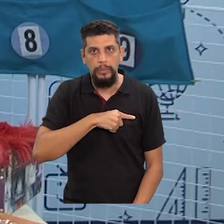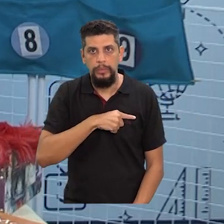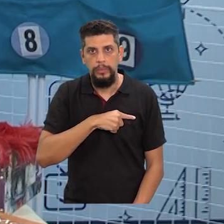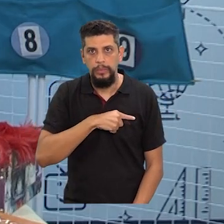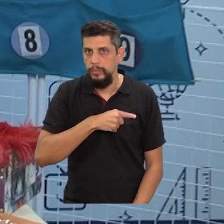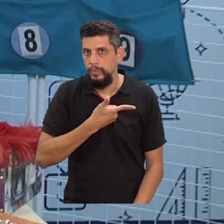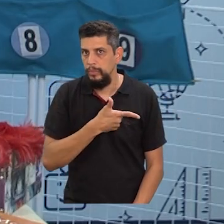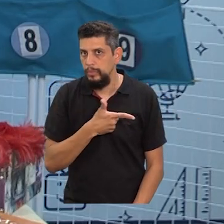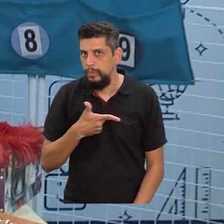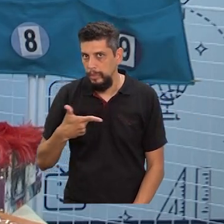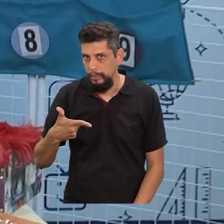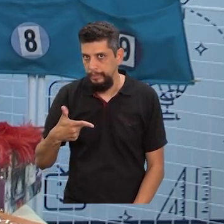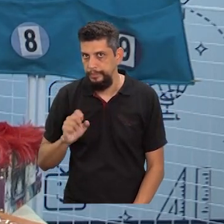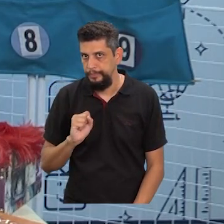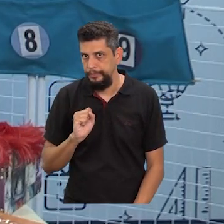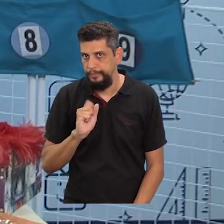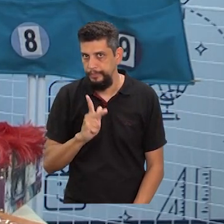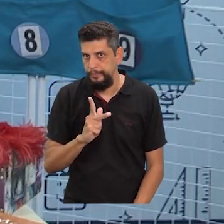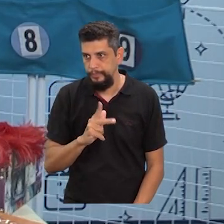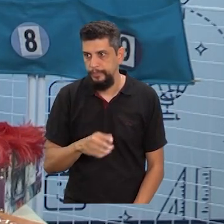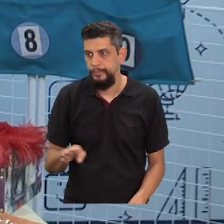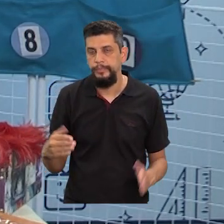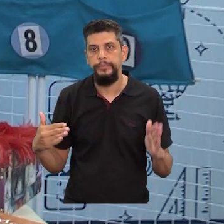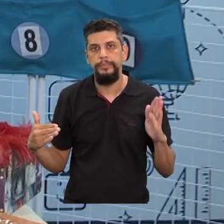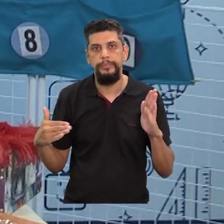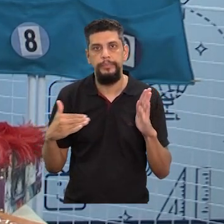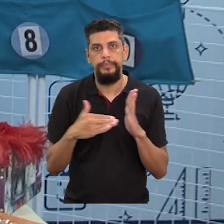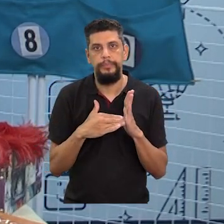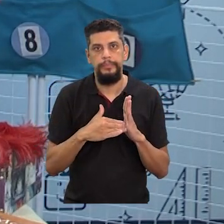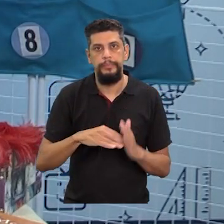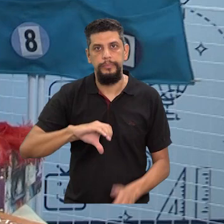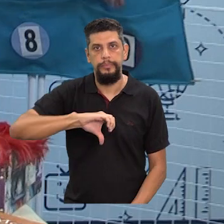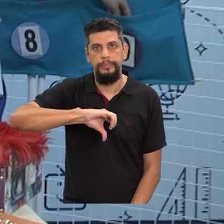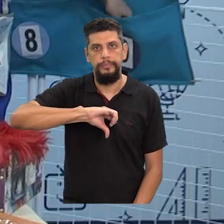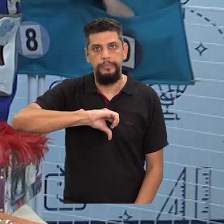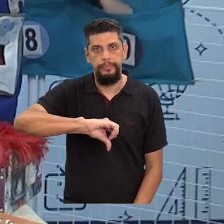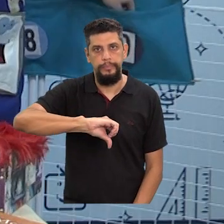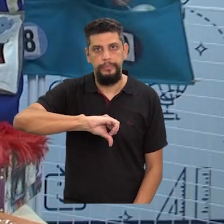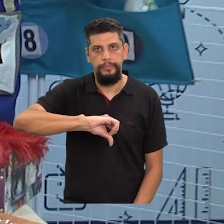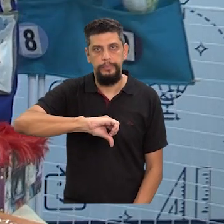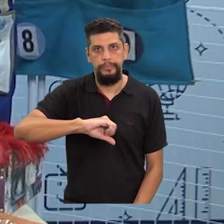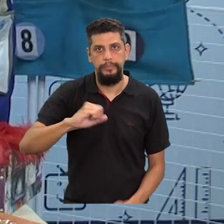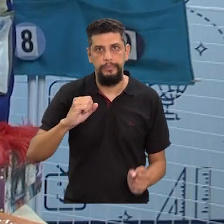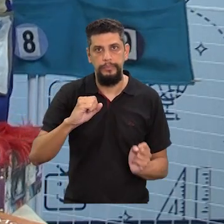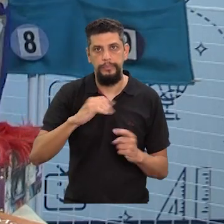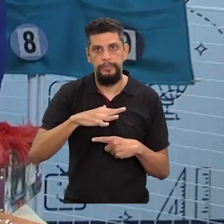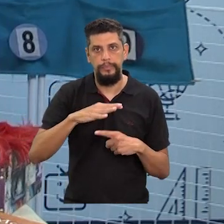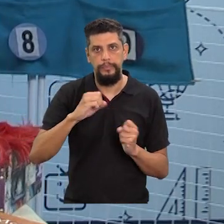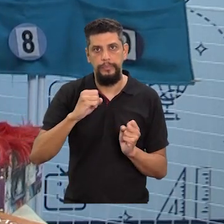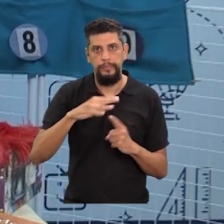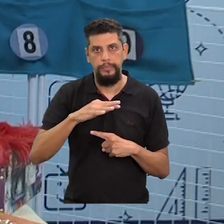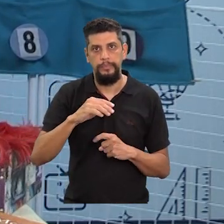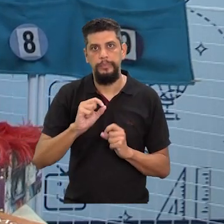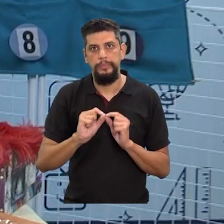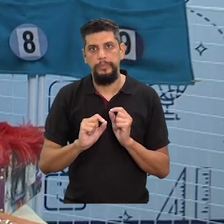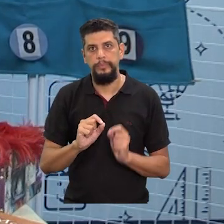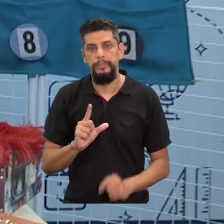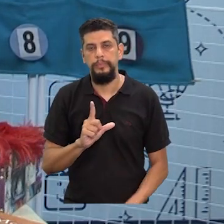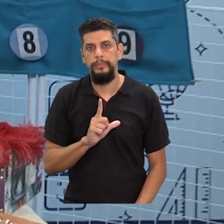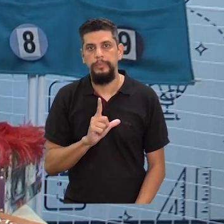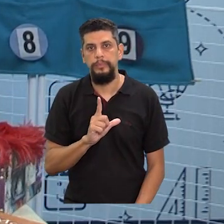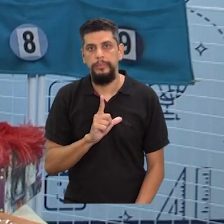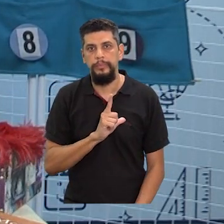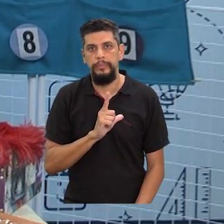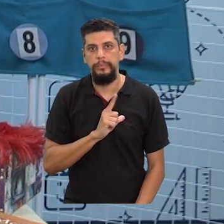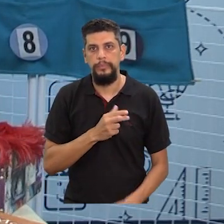que o ser humano não tem muitas vezes não. E por último, 9, os mitos também tratam